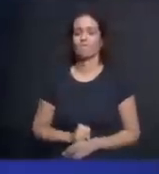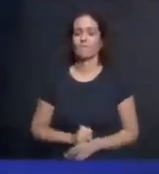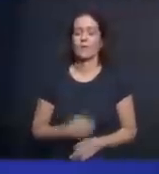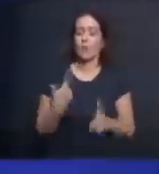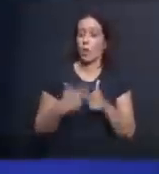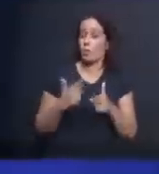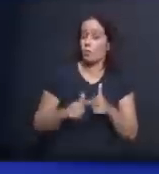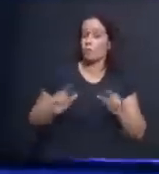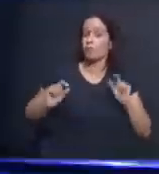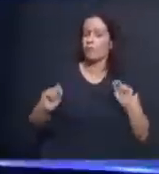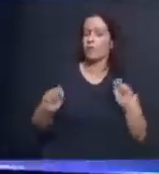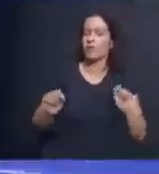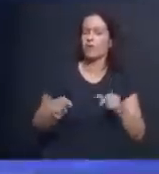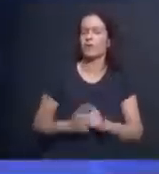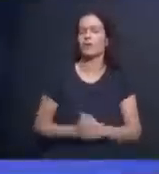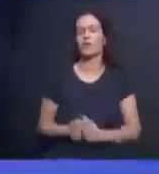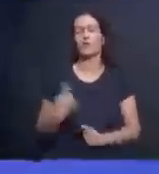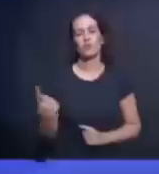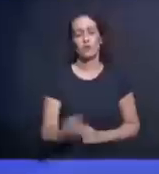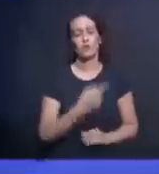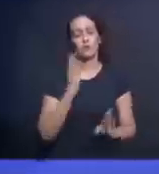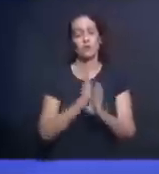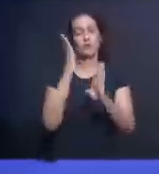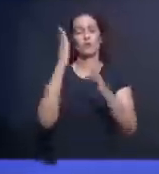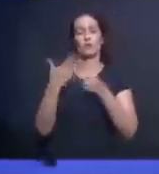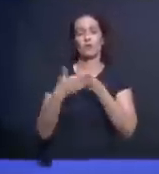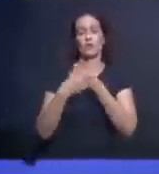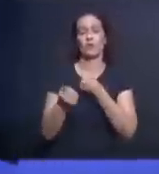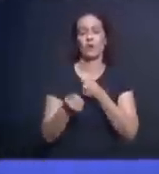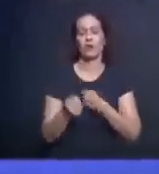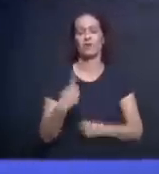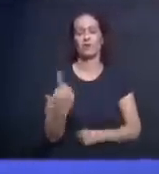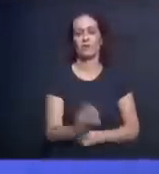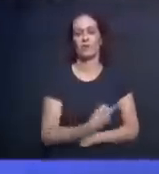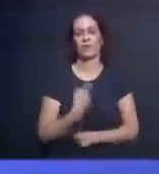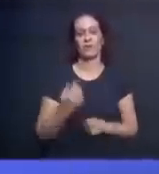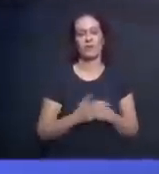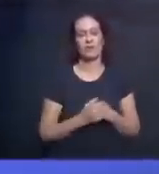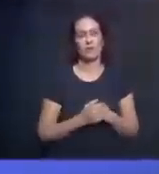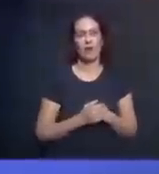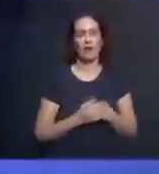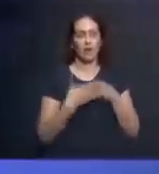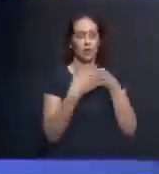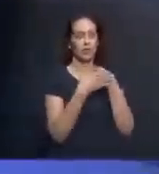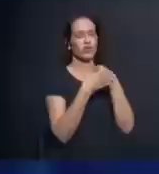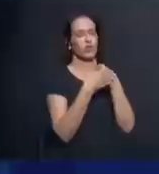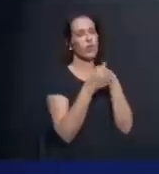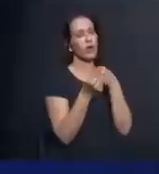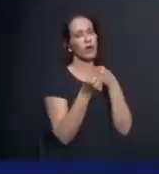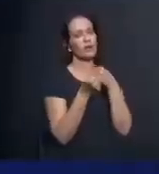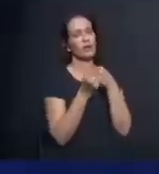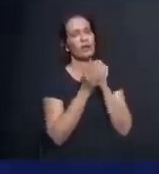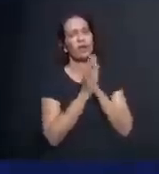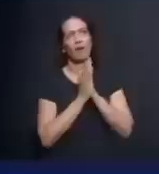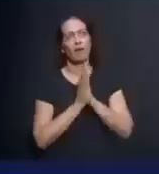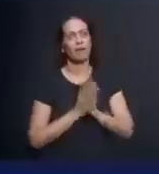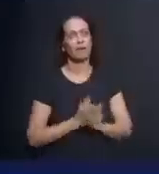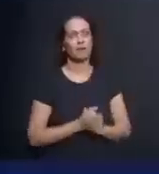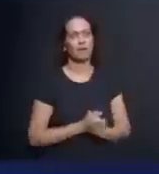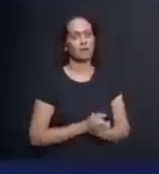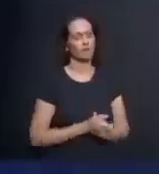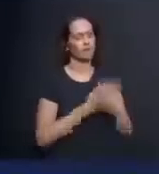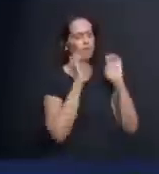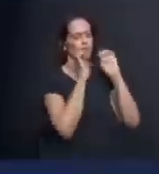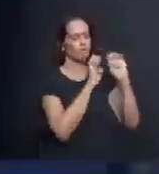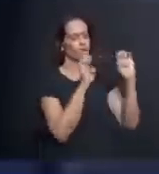é que quando a gente descobre o nosso chamado, a gente começa a endeusá-lo. Ai, para mim essas pessoas que não evangelizam, está